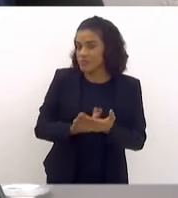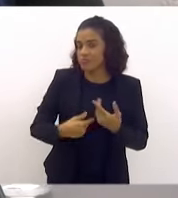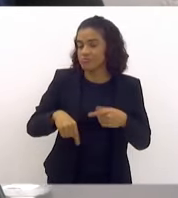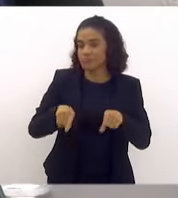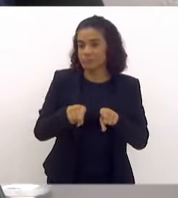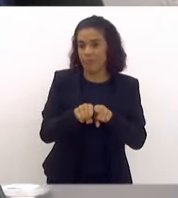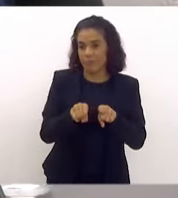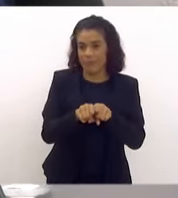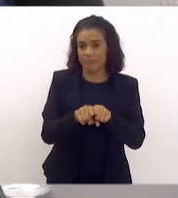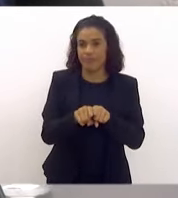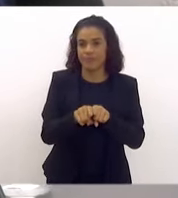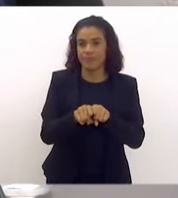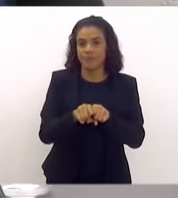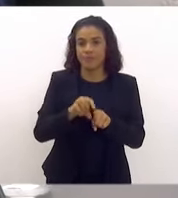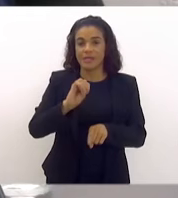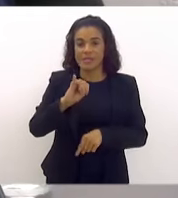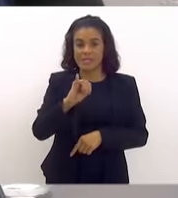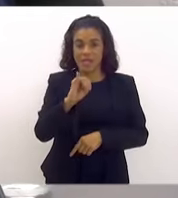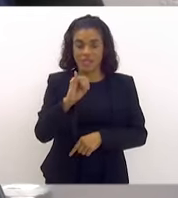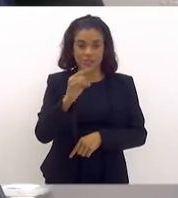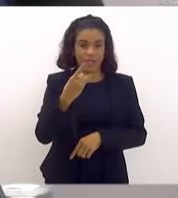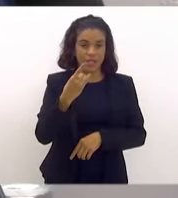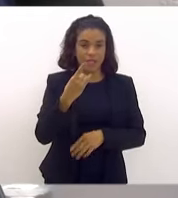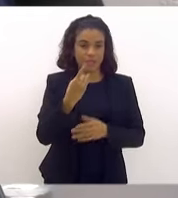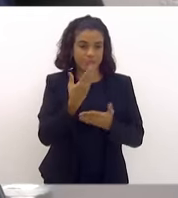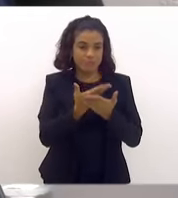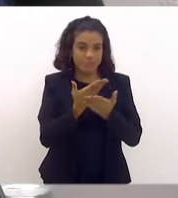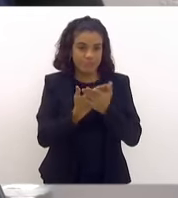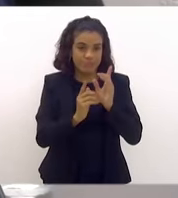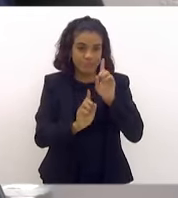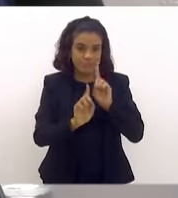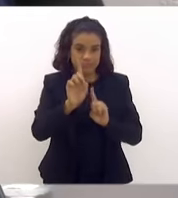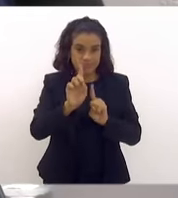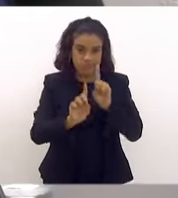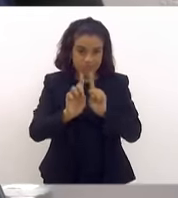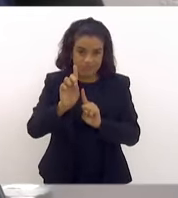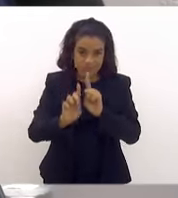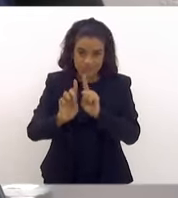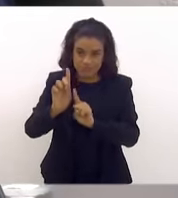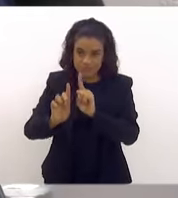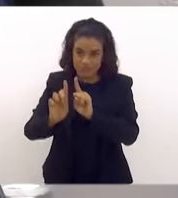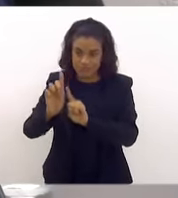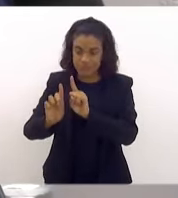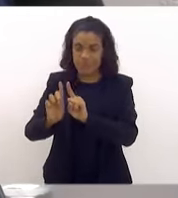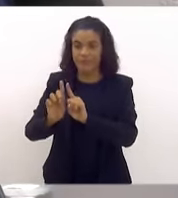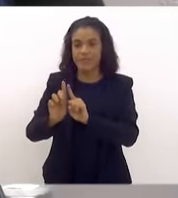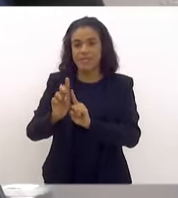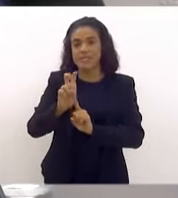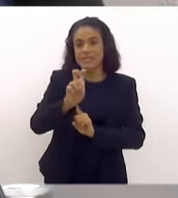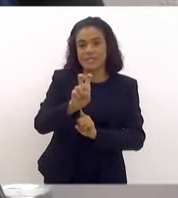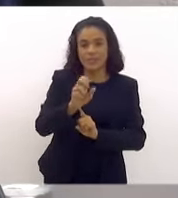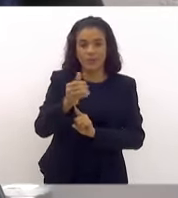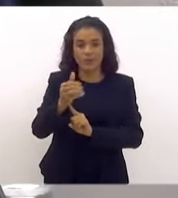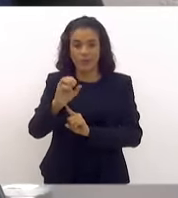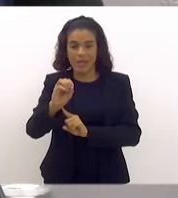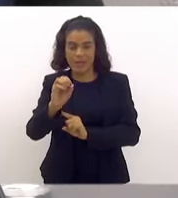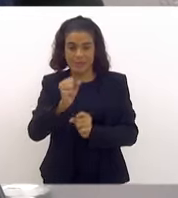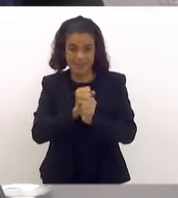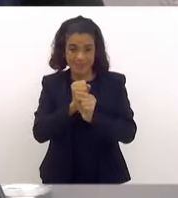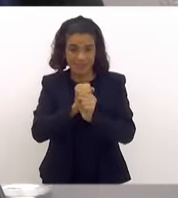eh fazer uma estatística dos pareceres ministeriais de sei lá 5 10 anos